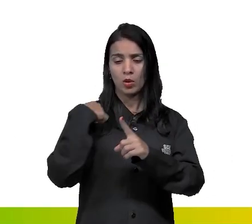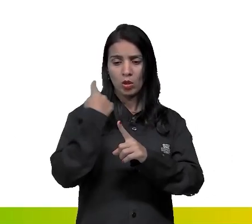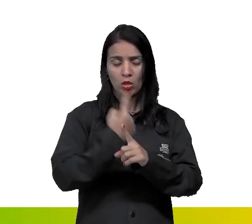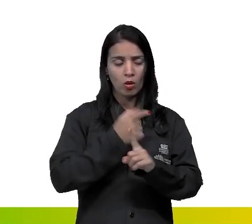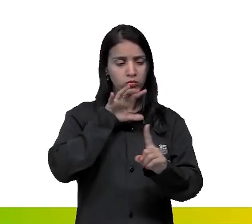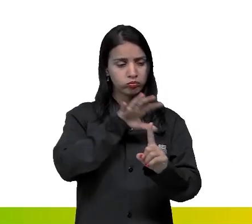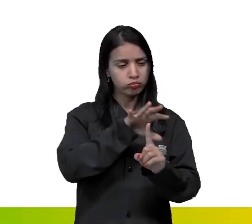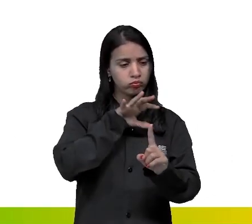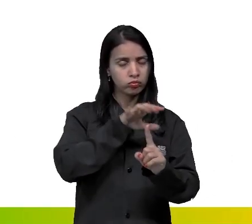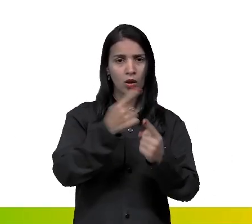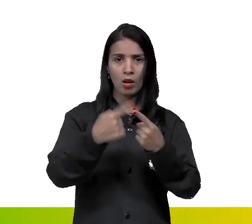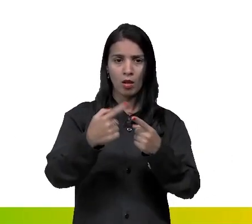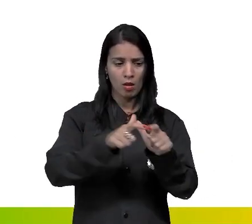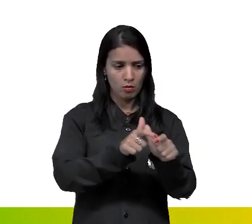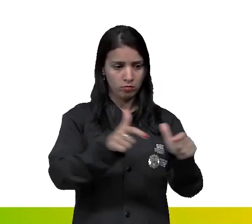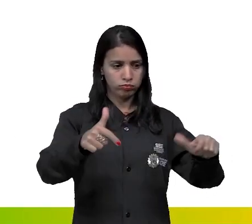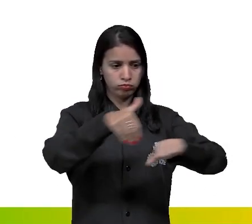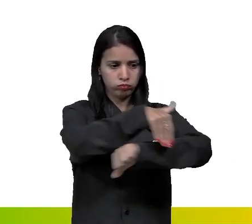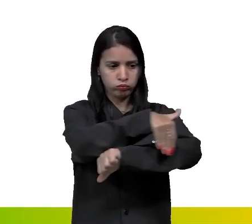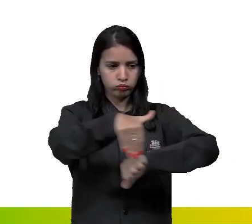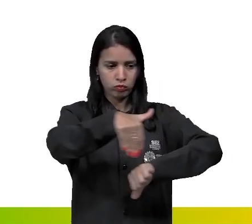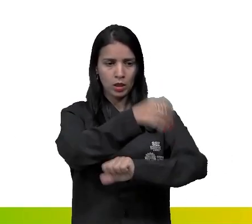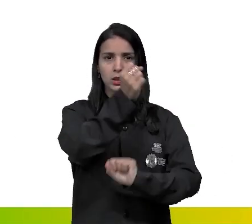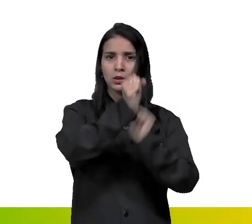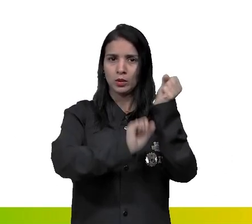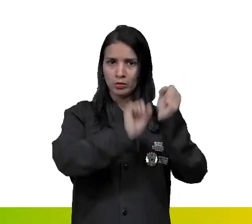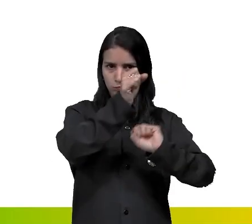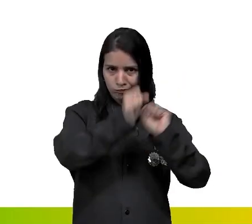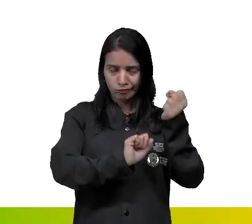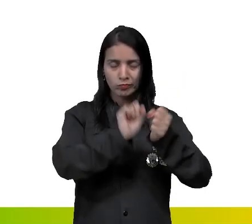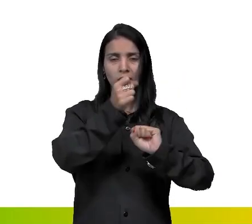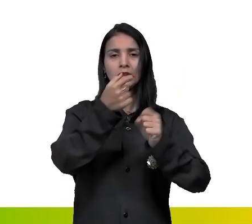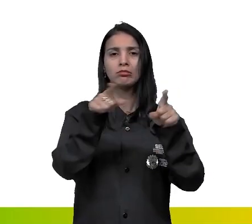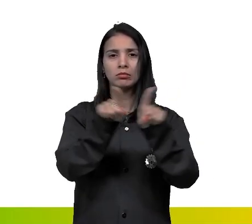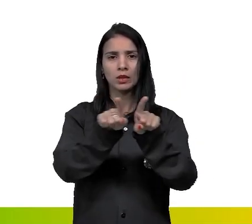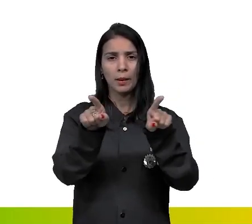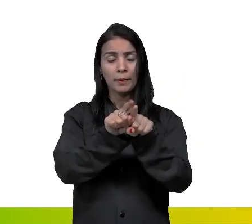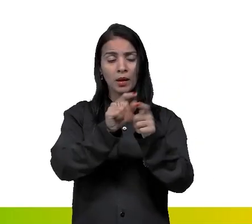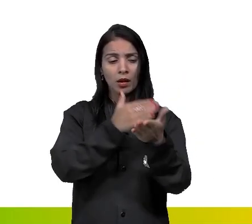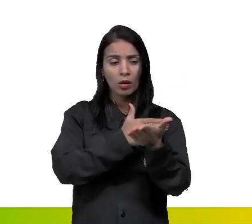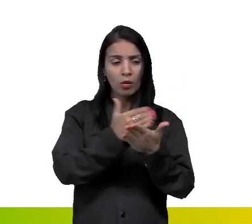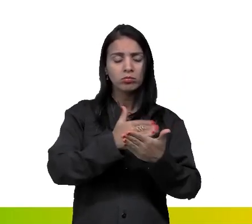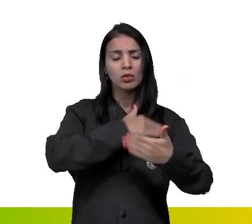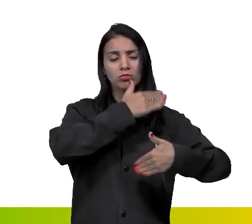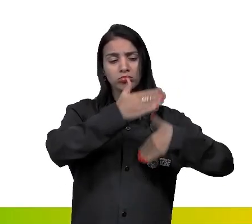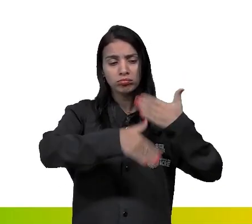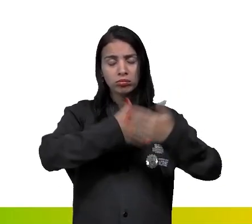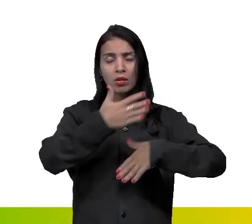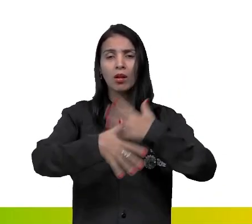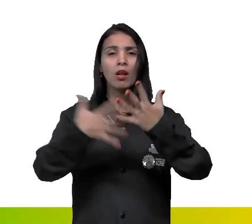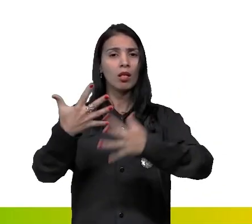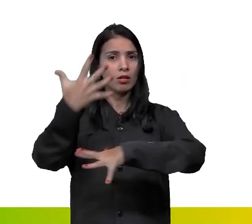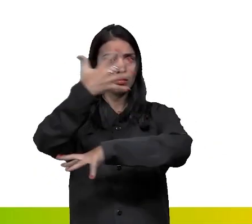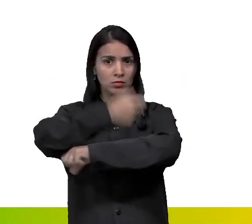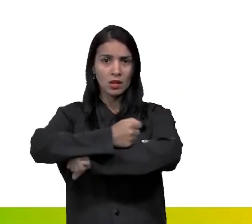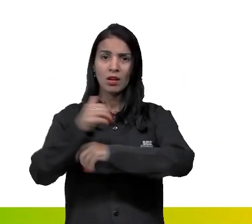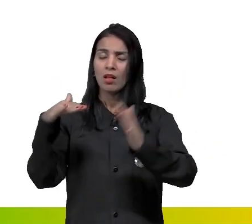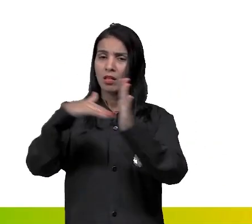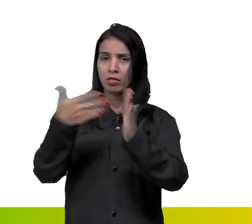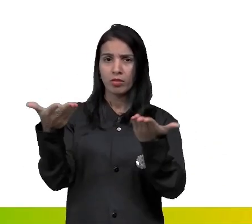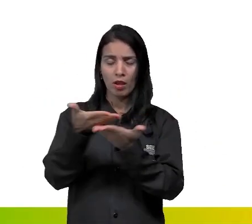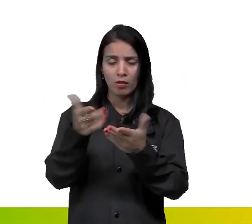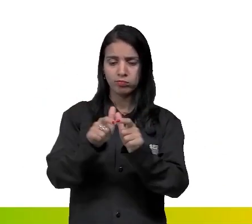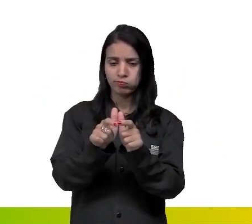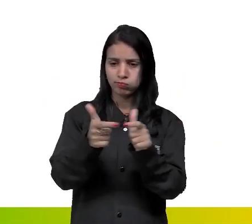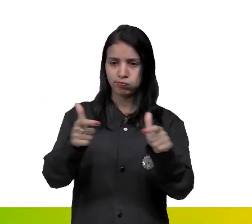expansão urbana industrial no litoral brasileiro, que começou desde o processo de colonização e provocou aí sua